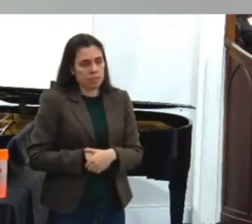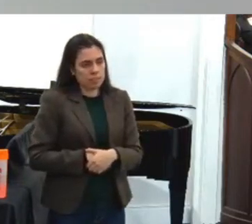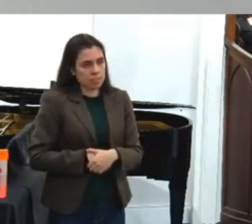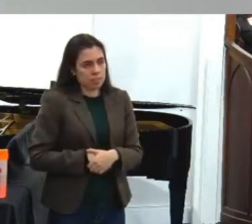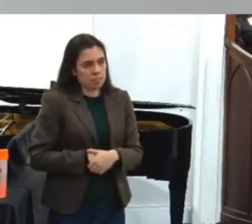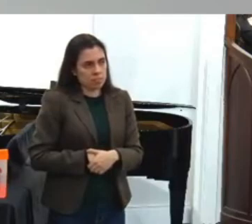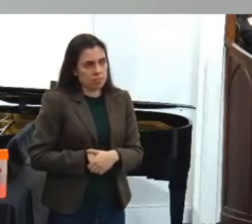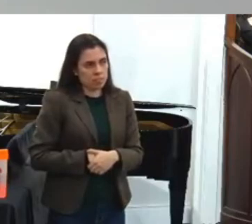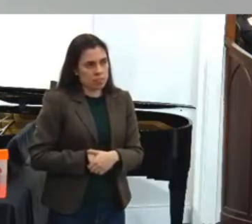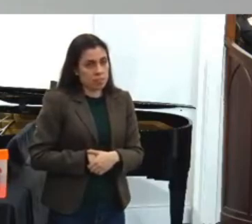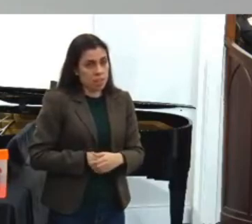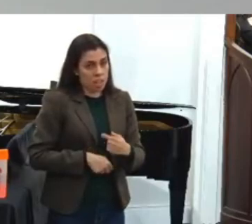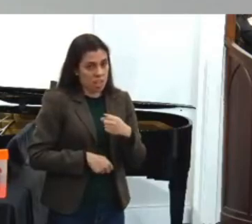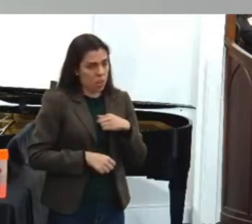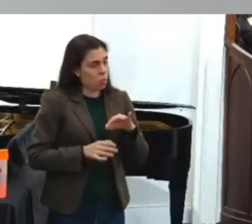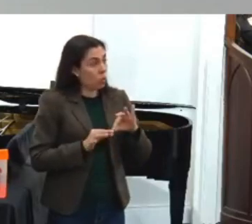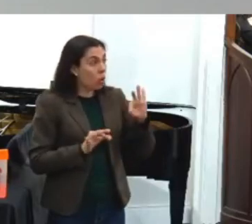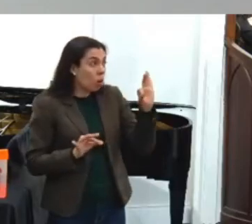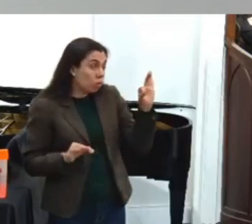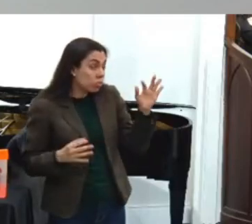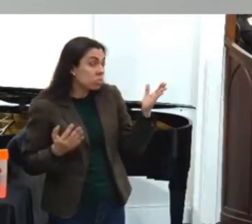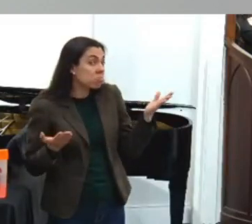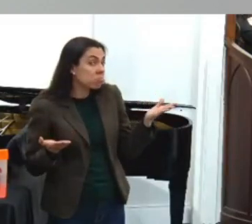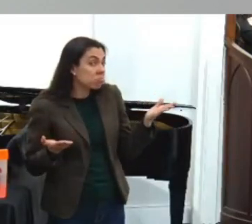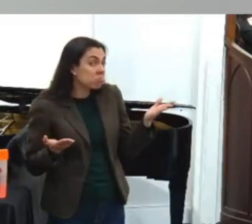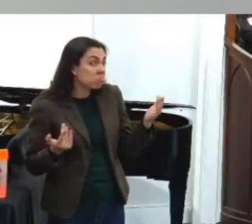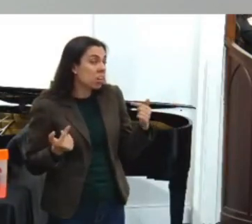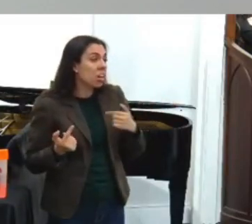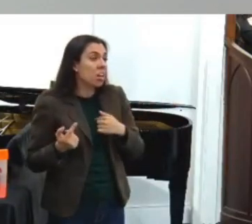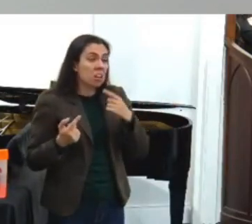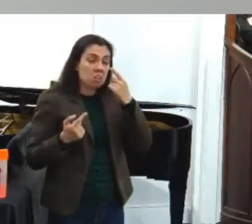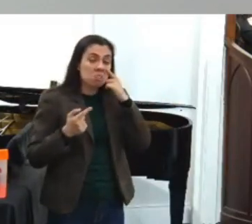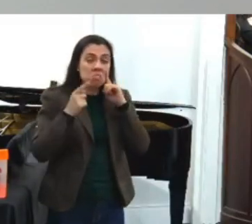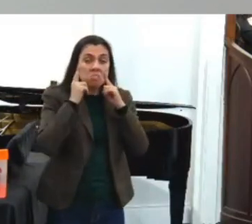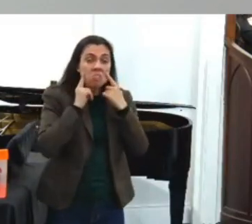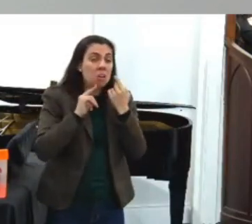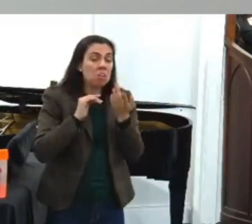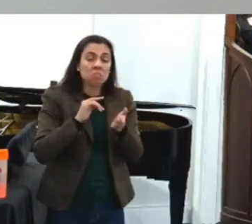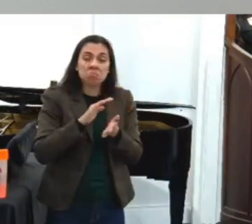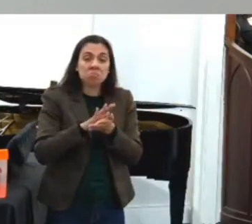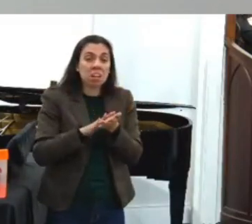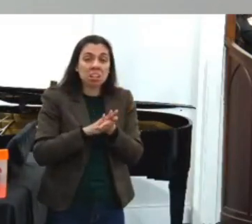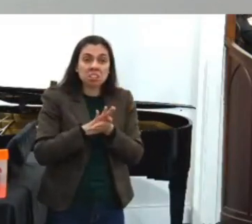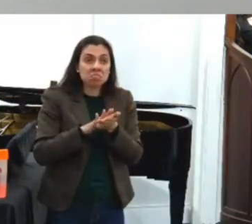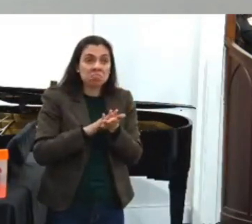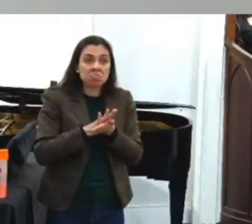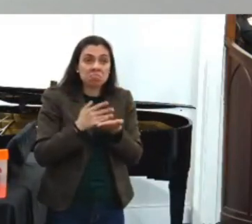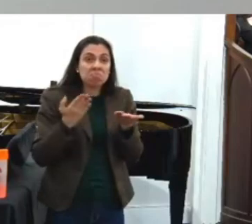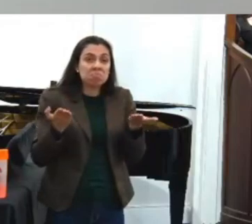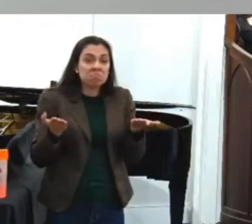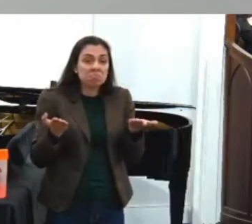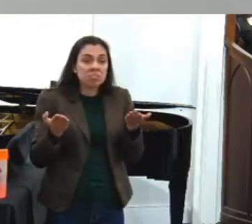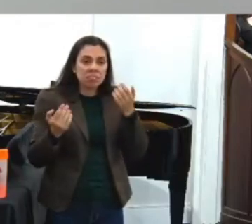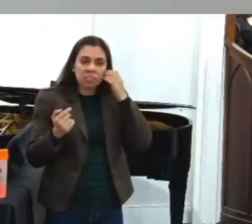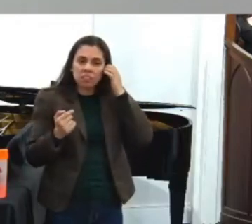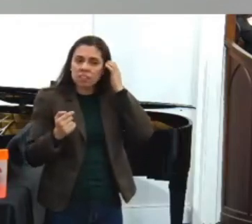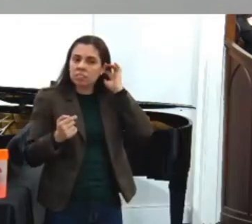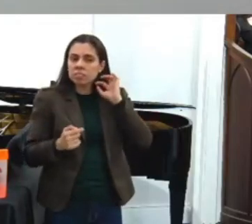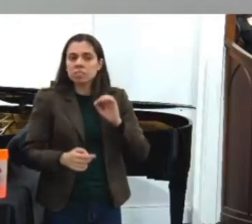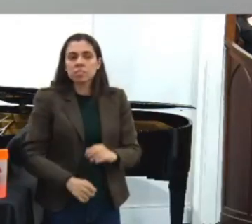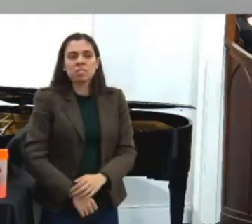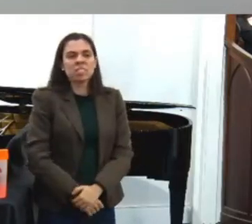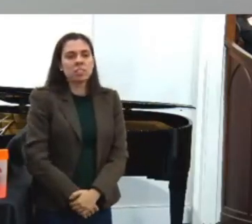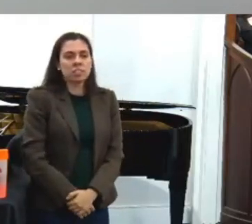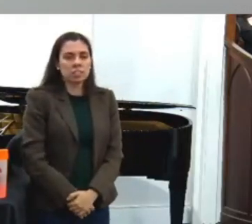Se eu estou indiferente, se chorar pelos meus pecados não faz mais parte da minha vida.